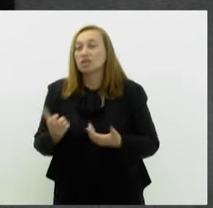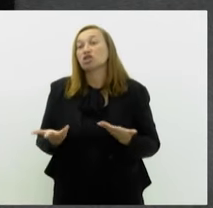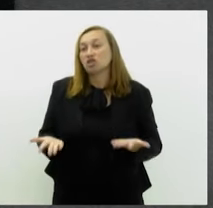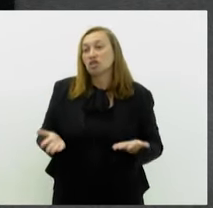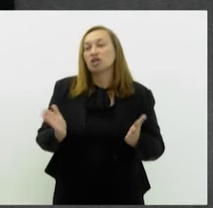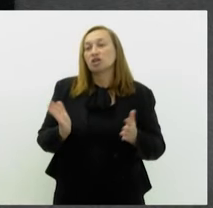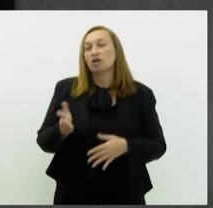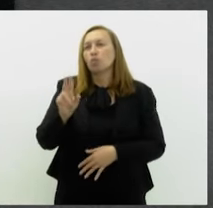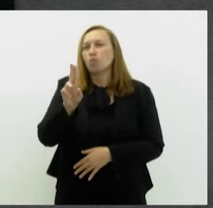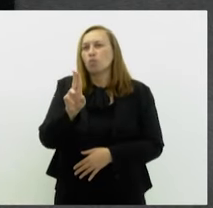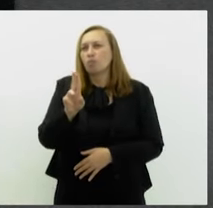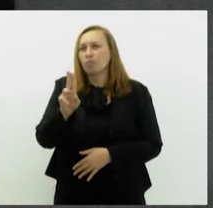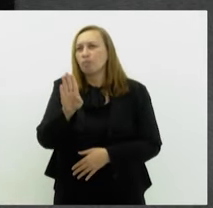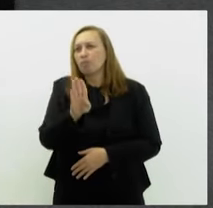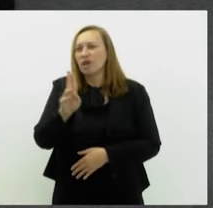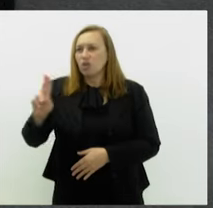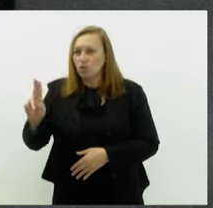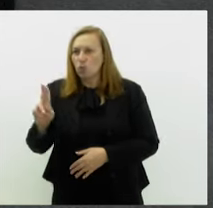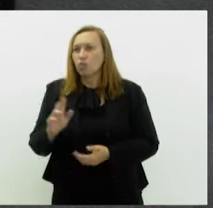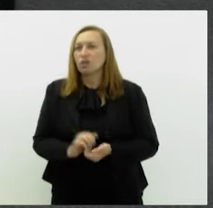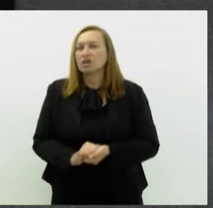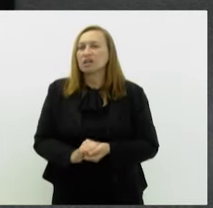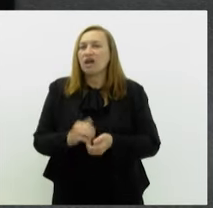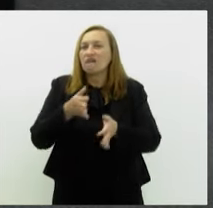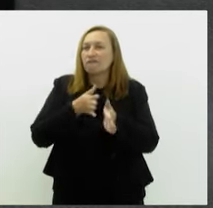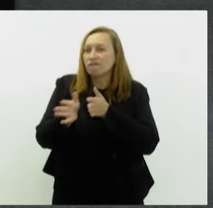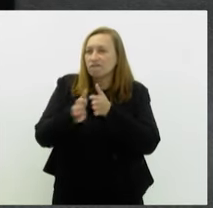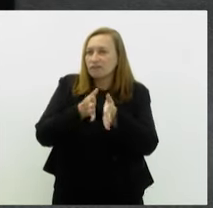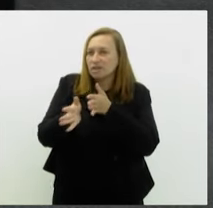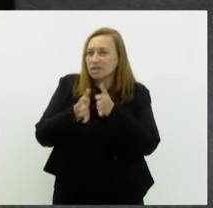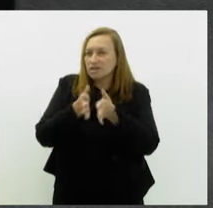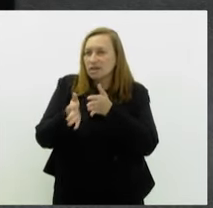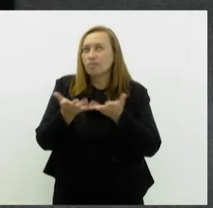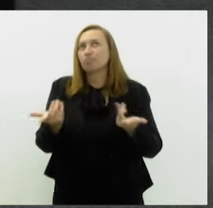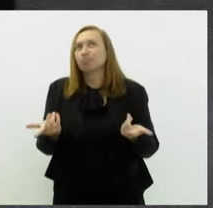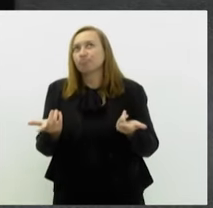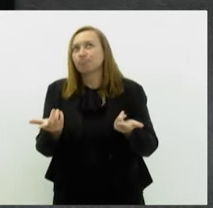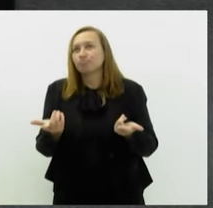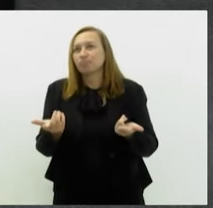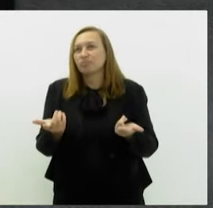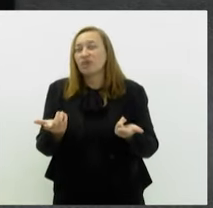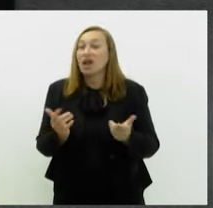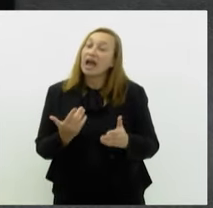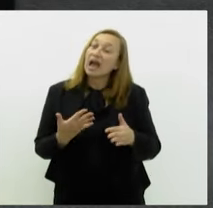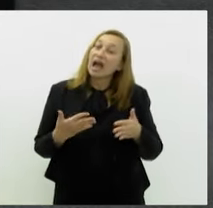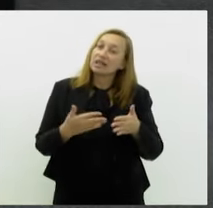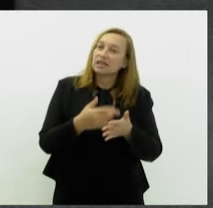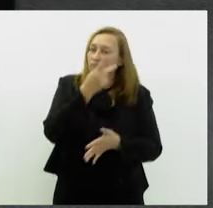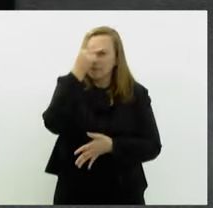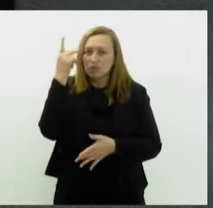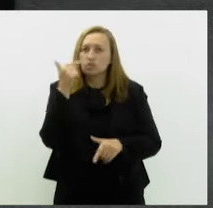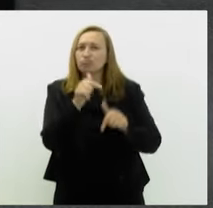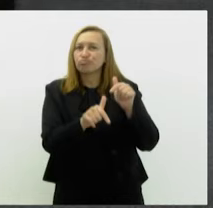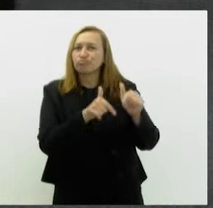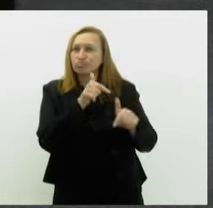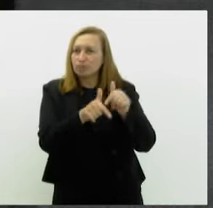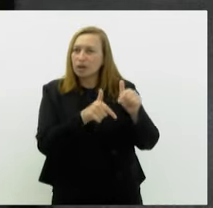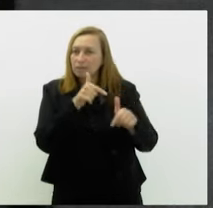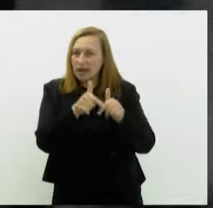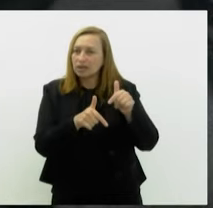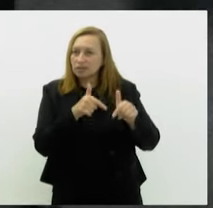uma situação de facilitar, no caso, até o empregador, que tem que custear a parte,